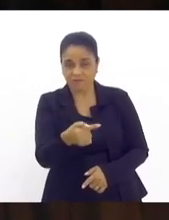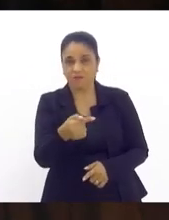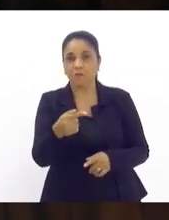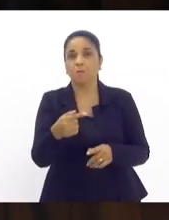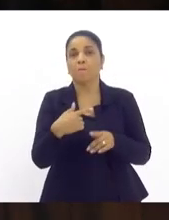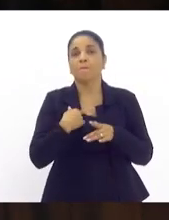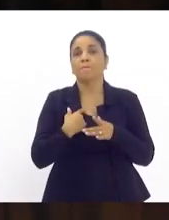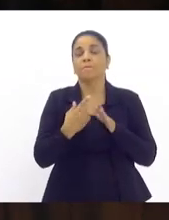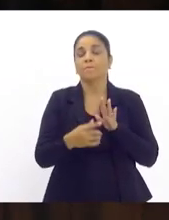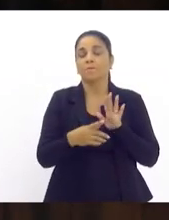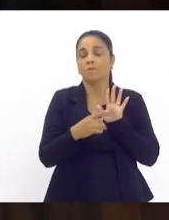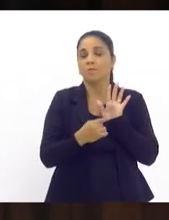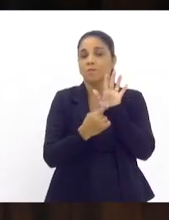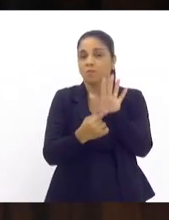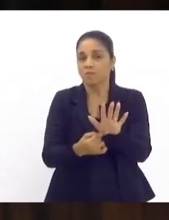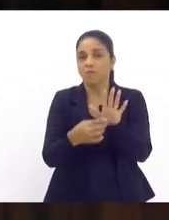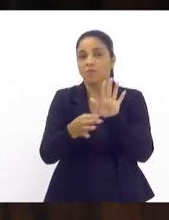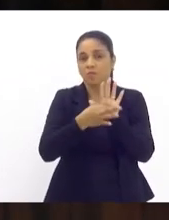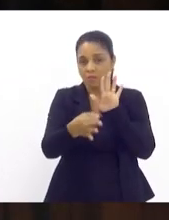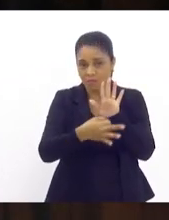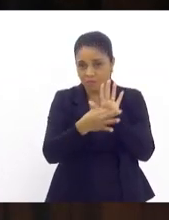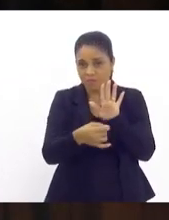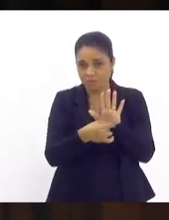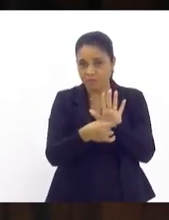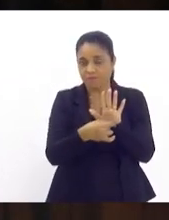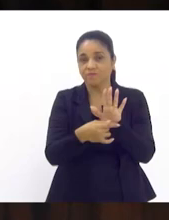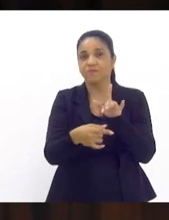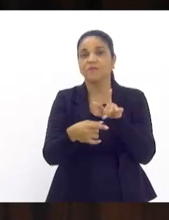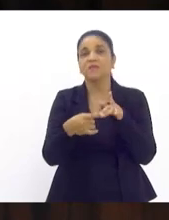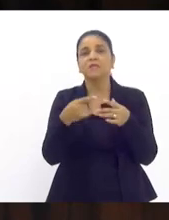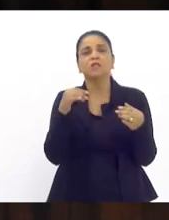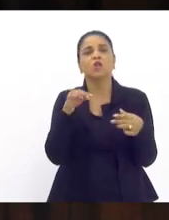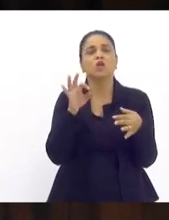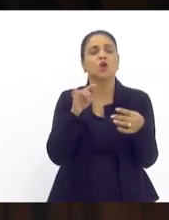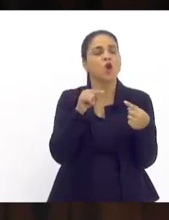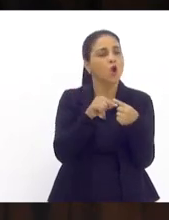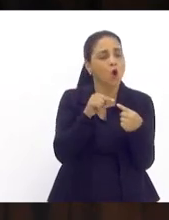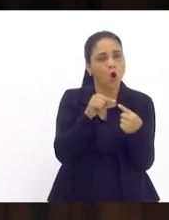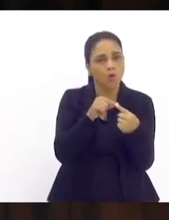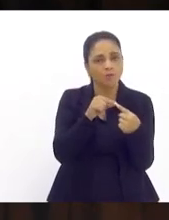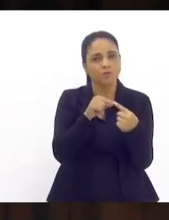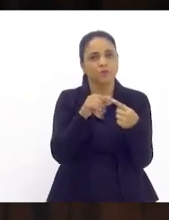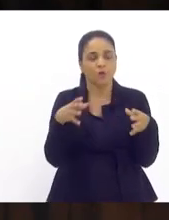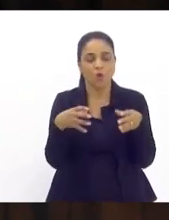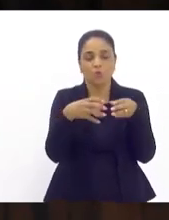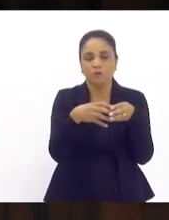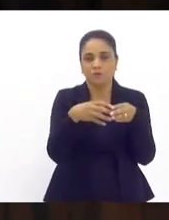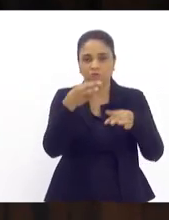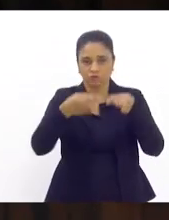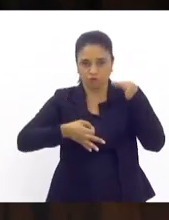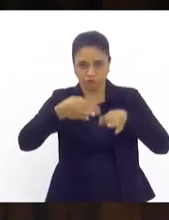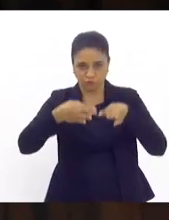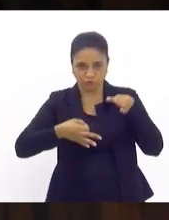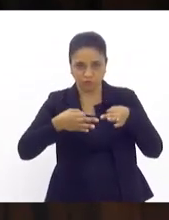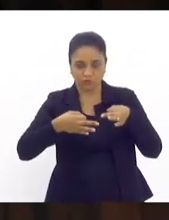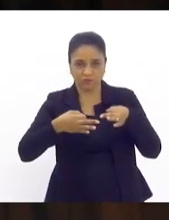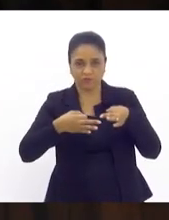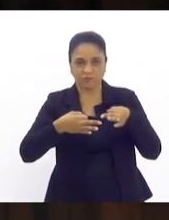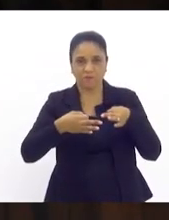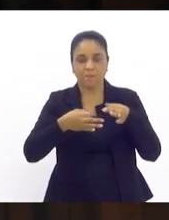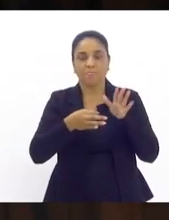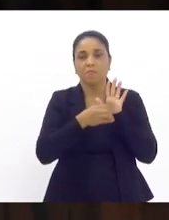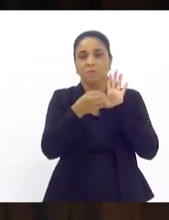para emitir os pareceres, depois do que foi negociado junto à Comissão de Constituição e Justiça. Para emitir